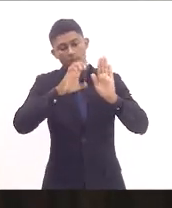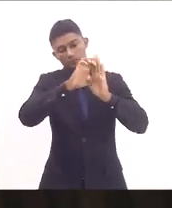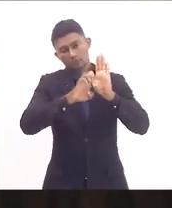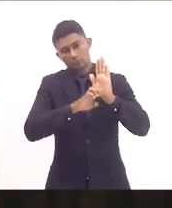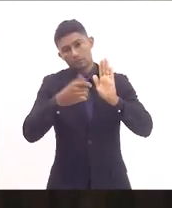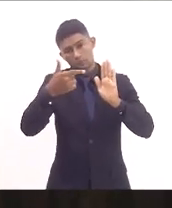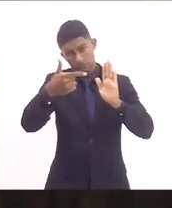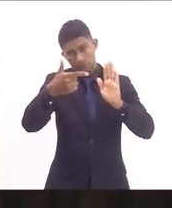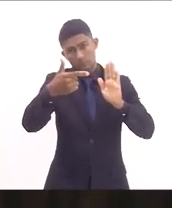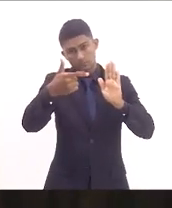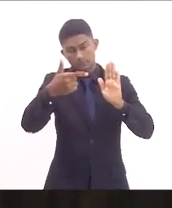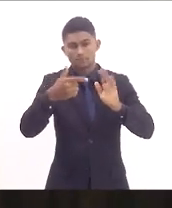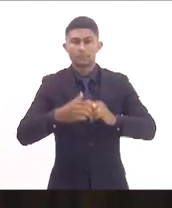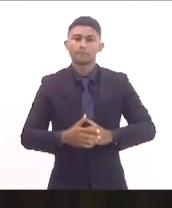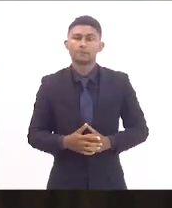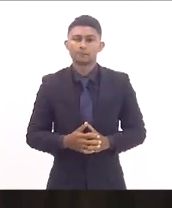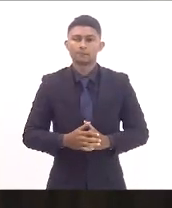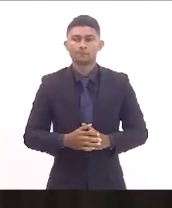emendas